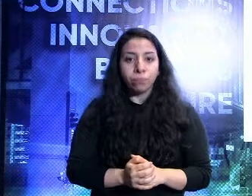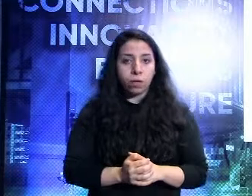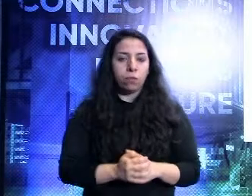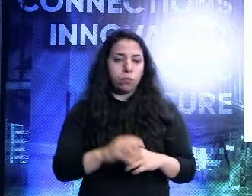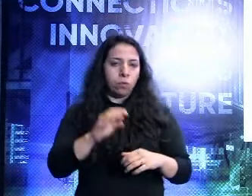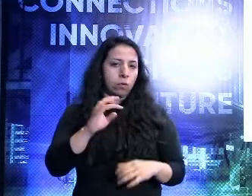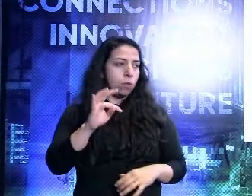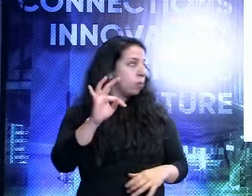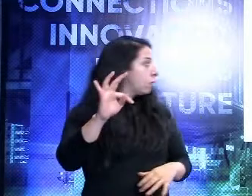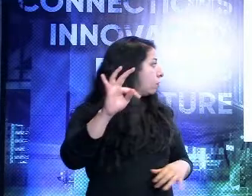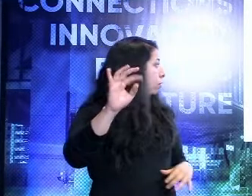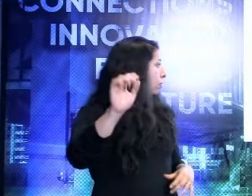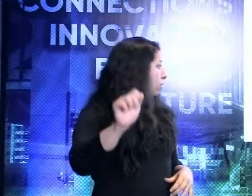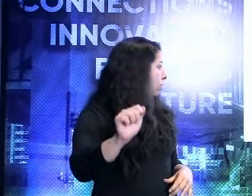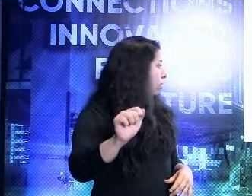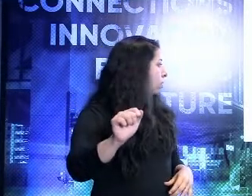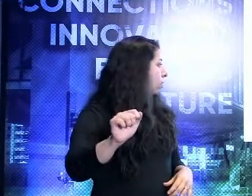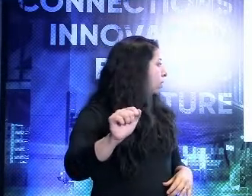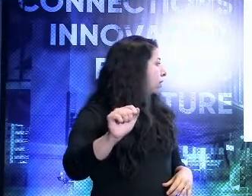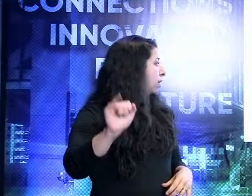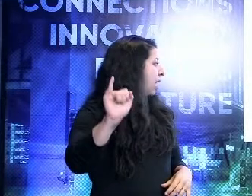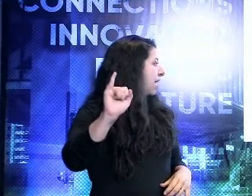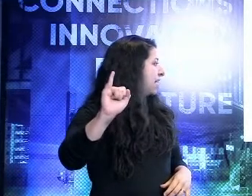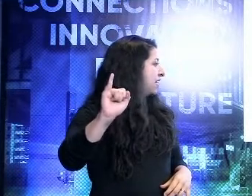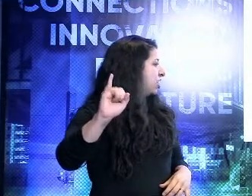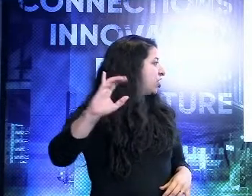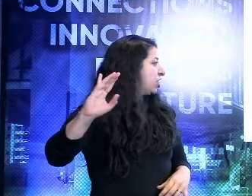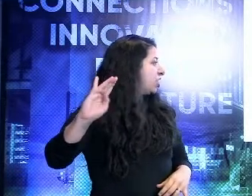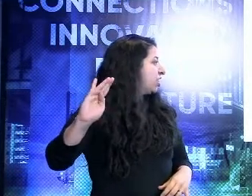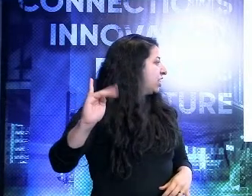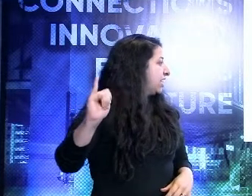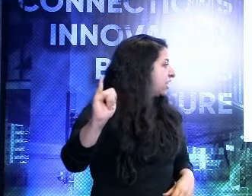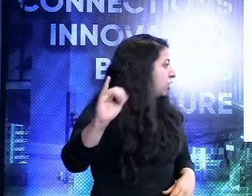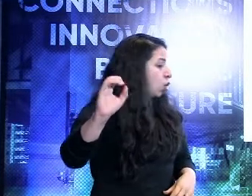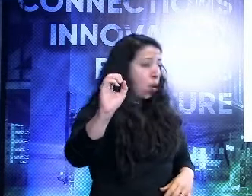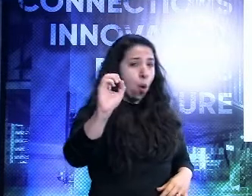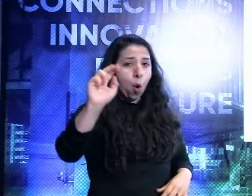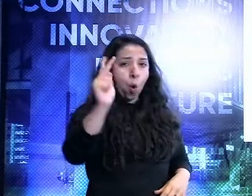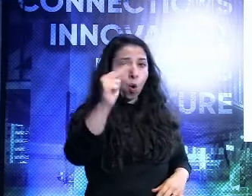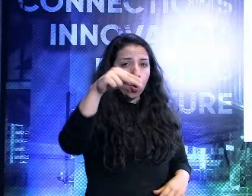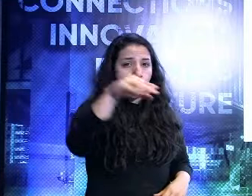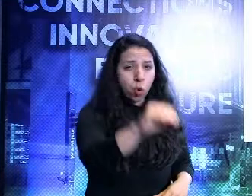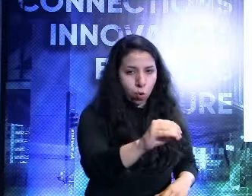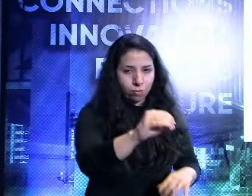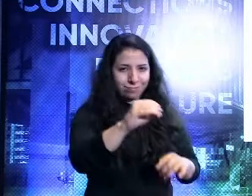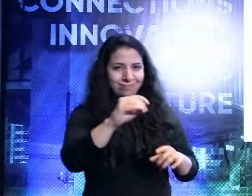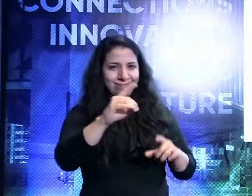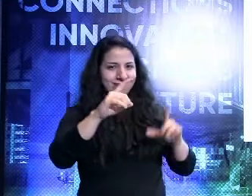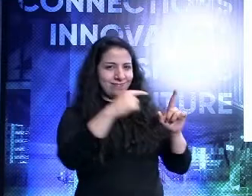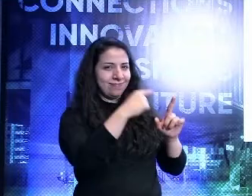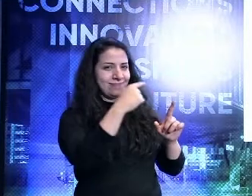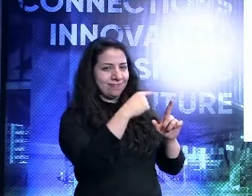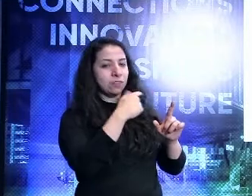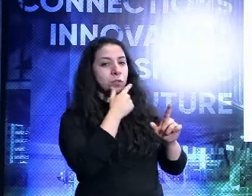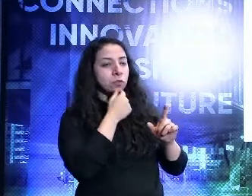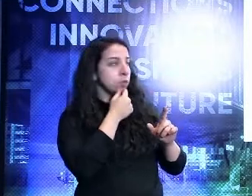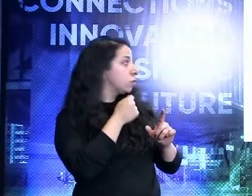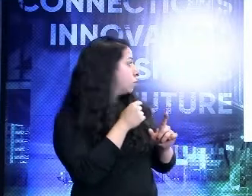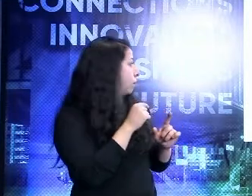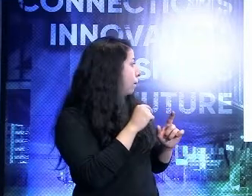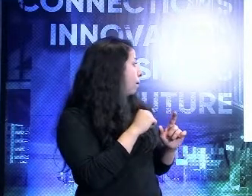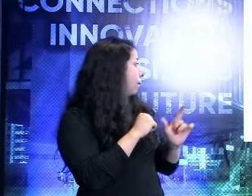essa foto dá até um pouco de medo, né? A gente pegou uma foto do Taishono e dá uma animadinha, isso aí a culpa é do Carlos Baldiceira, que está sentado ali, né? Carlos, mérito